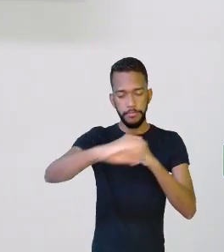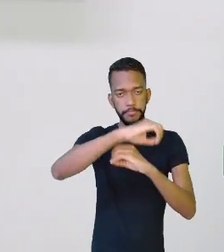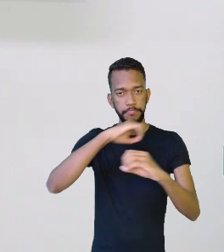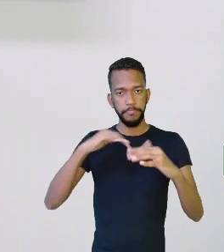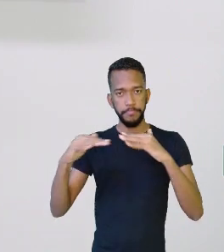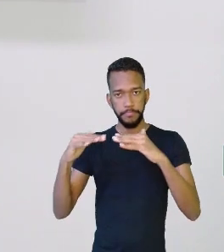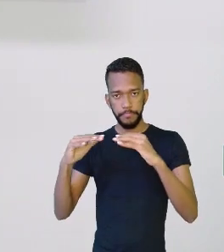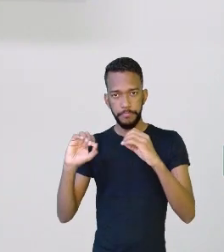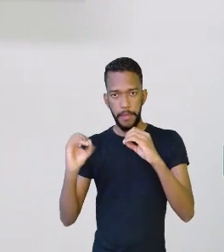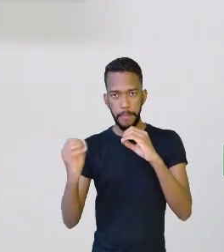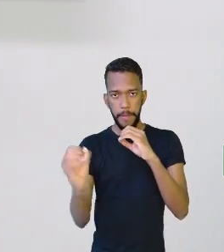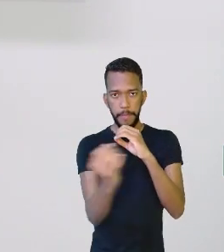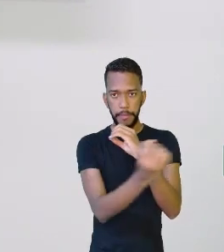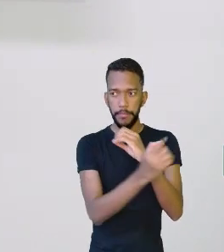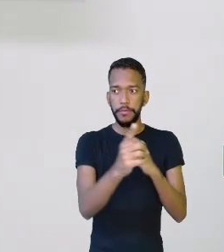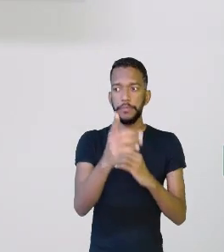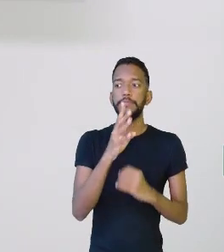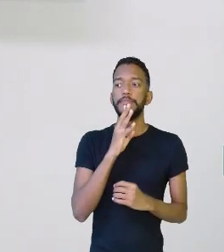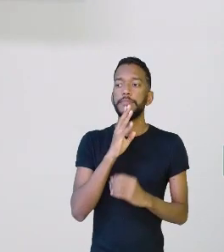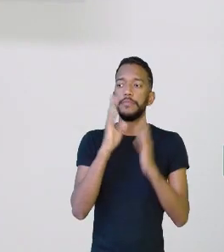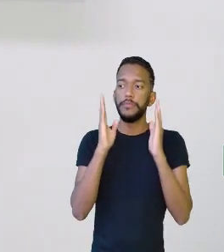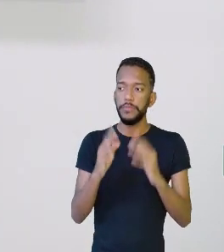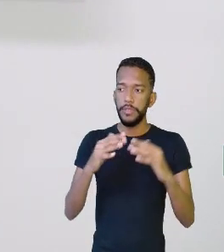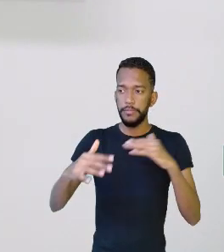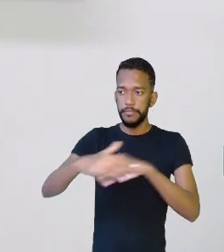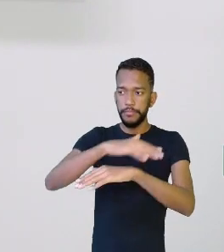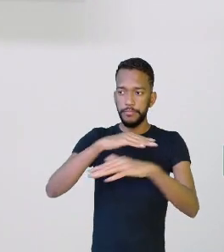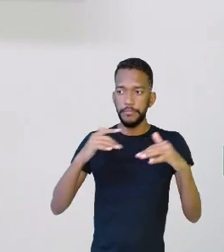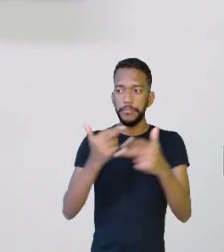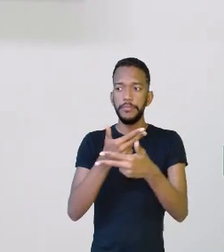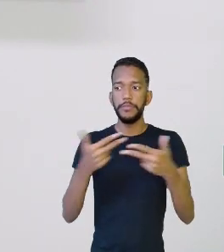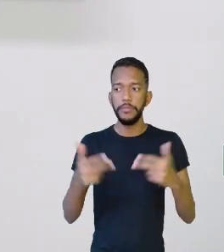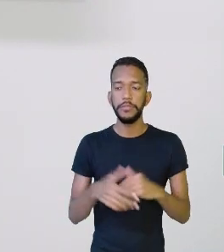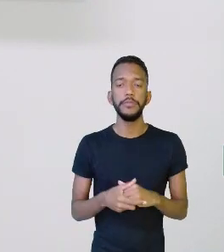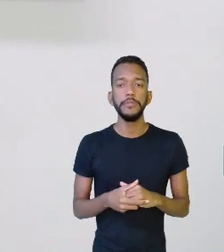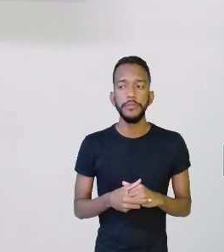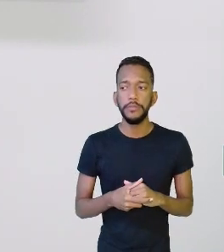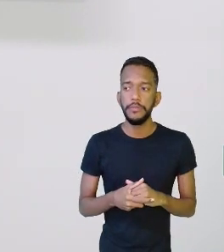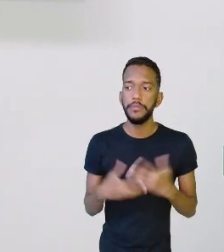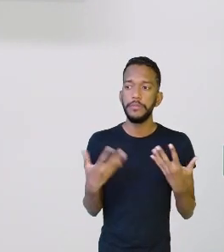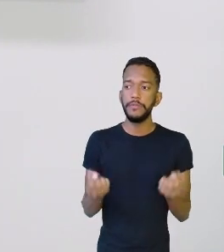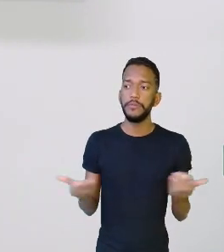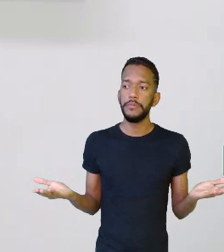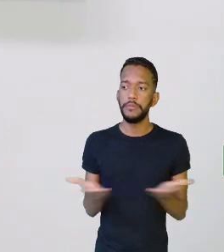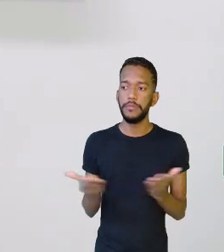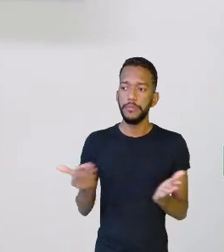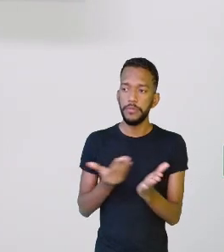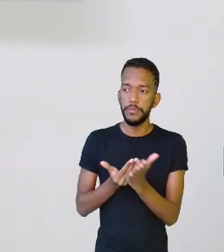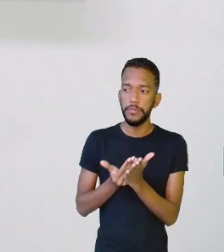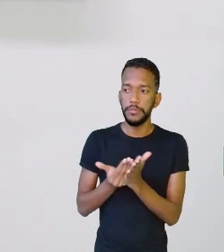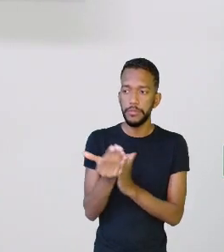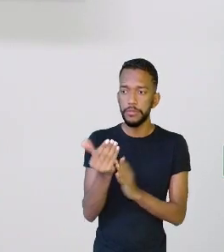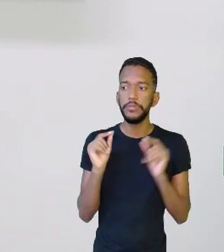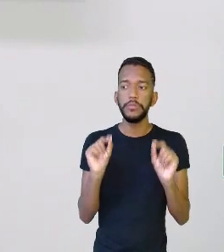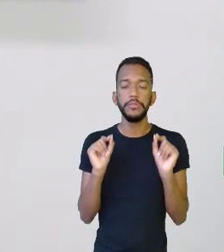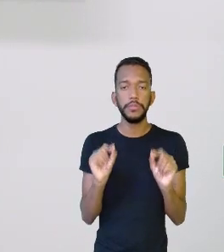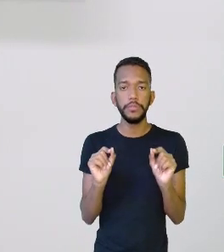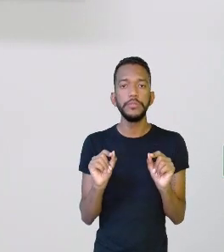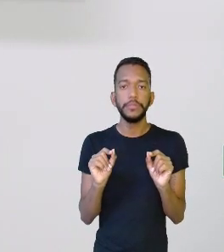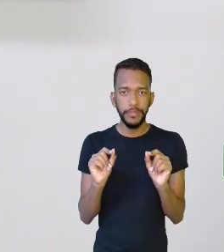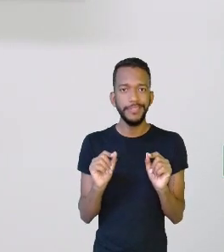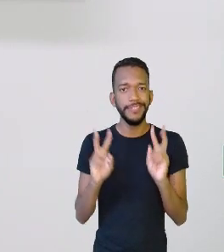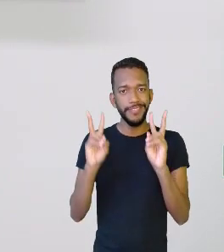né, vocês já conhecem essa montagem e estamos aqui no nosso globinho terrestre, a gente vai continuar falando